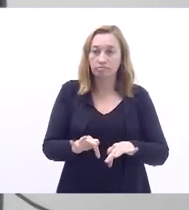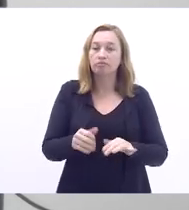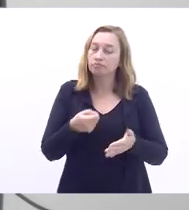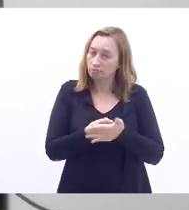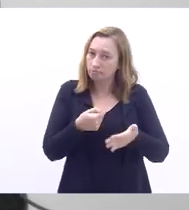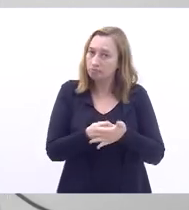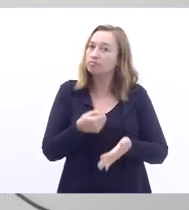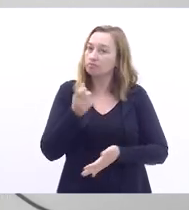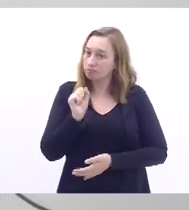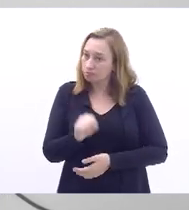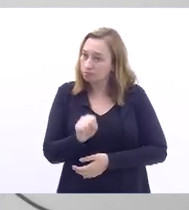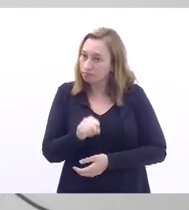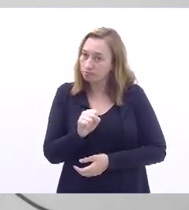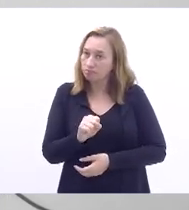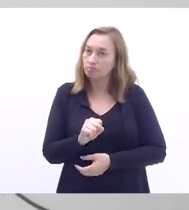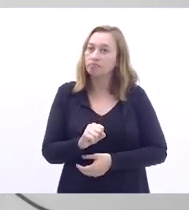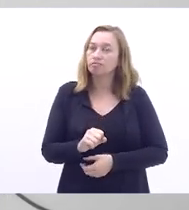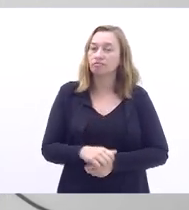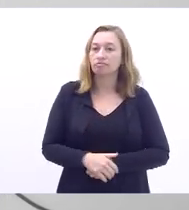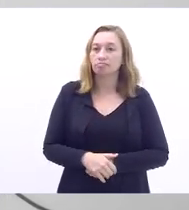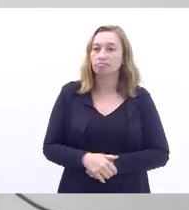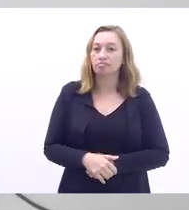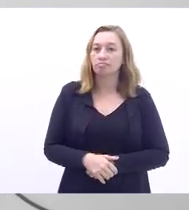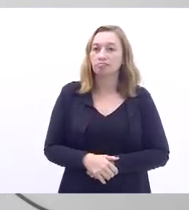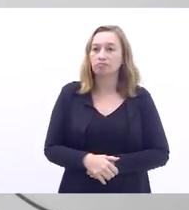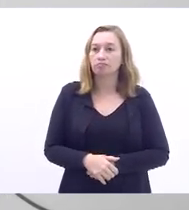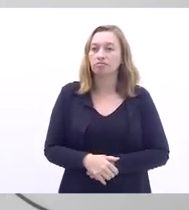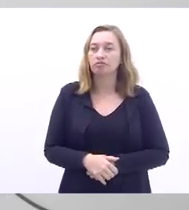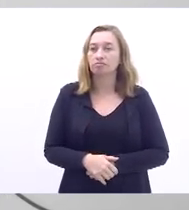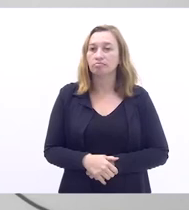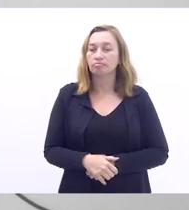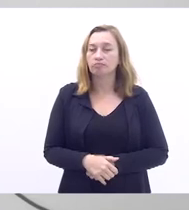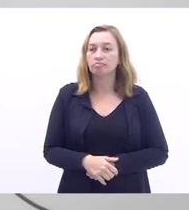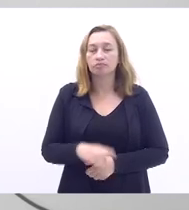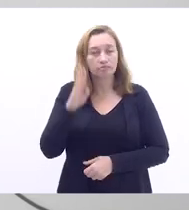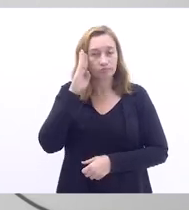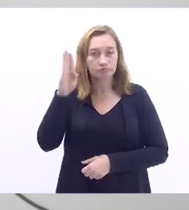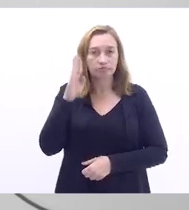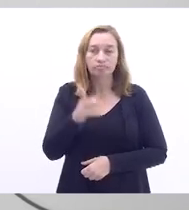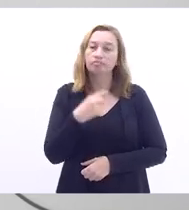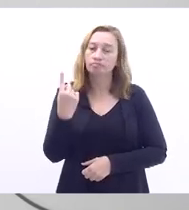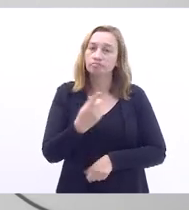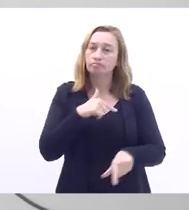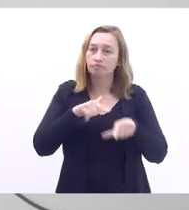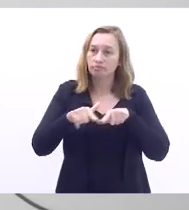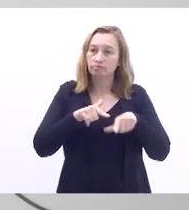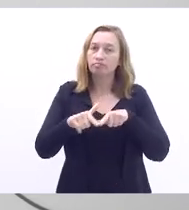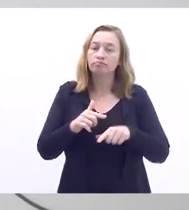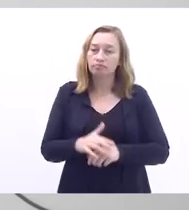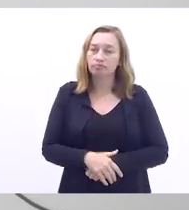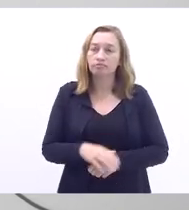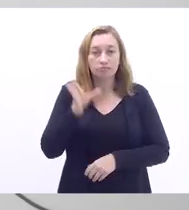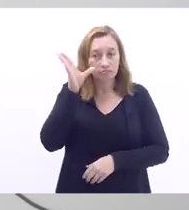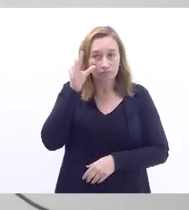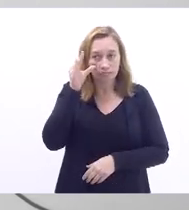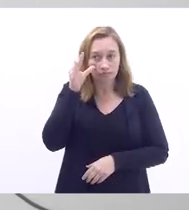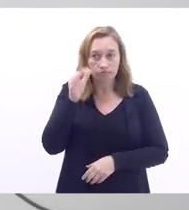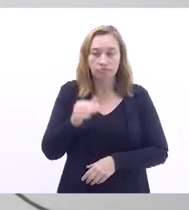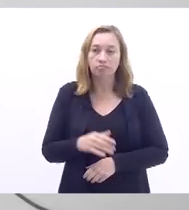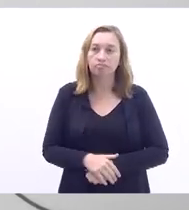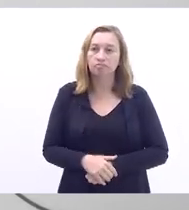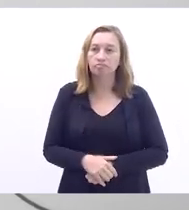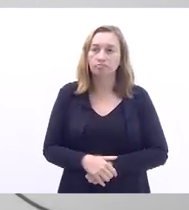insistir vamos insistir isso tá no nosso radar como como movimentação é prioritária porque é um legítimo interesse